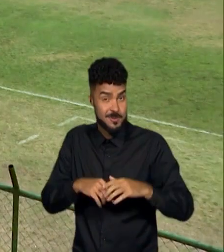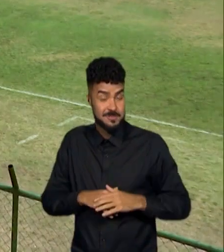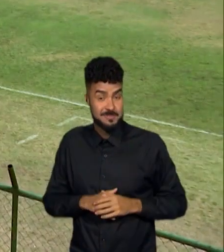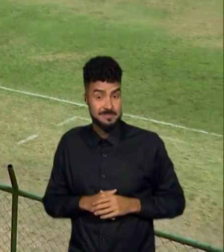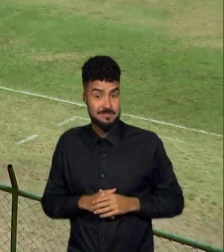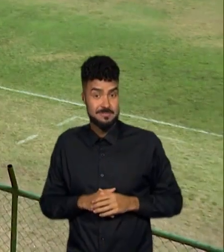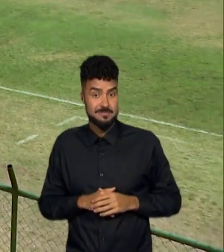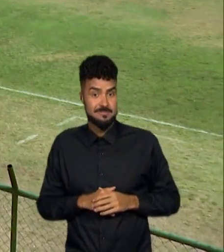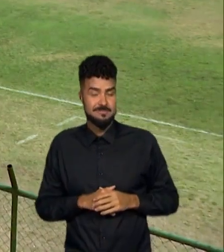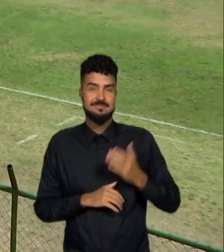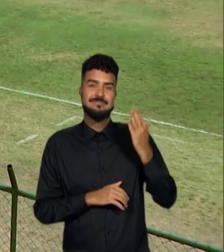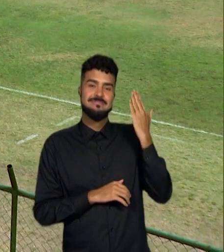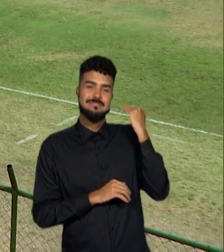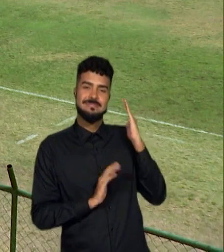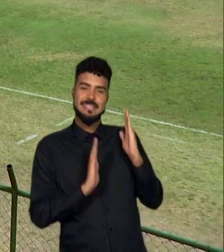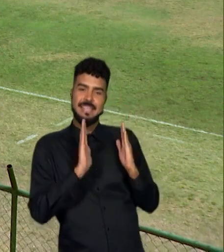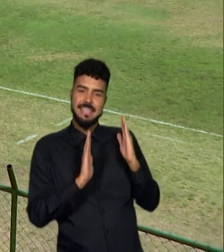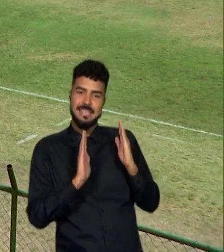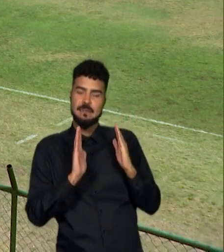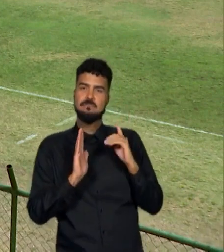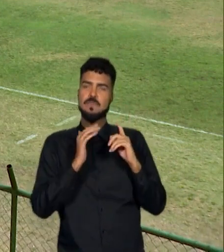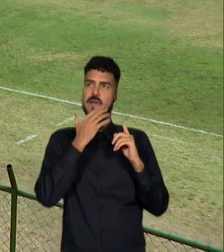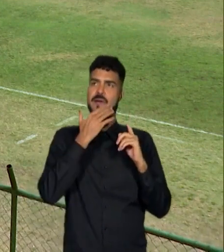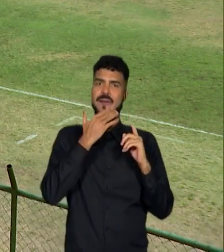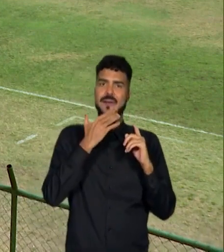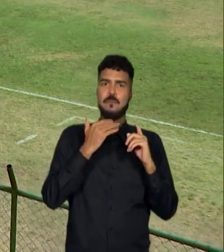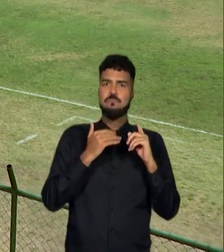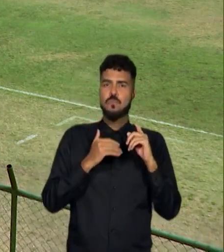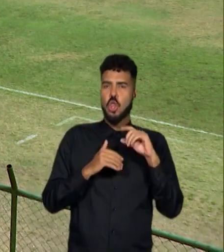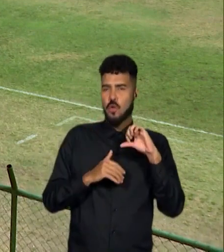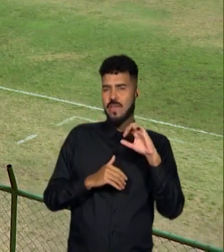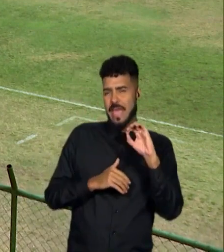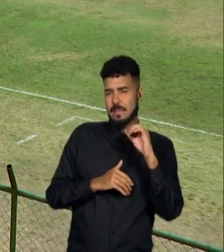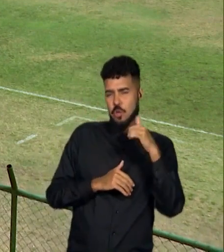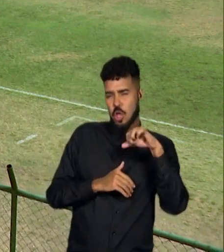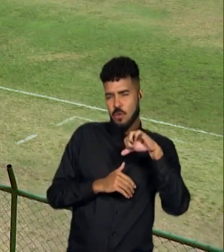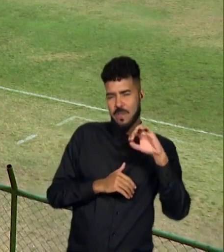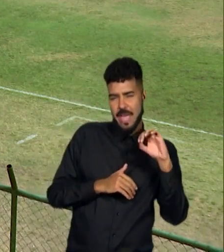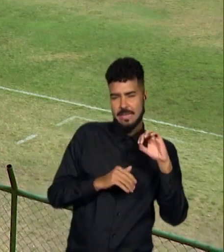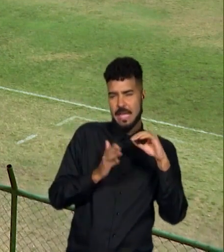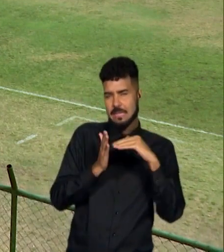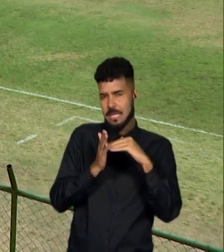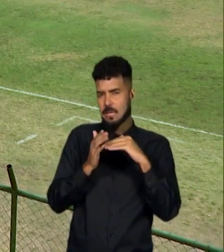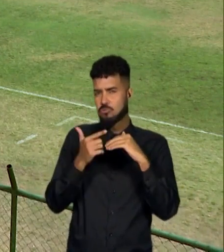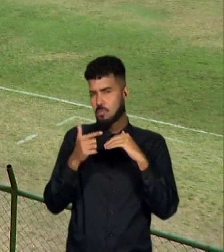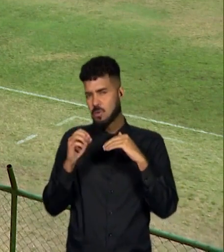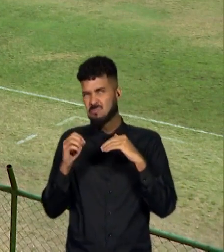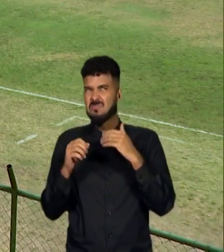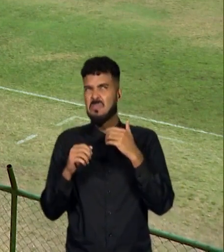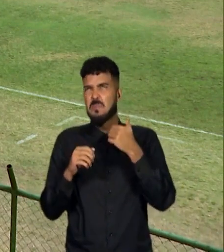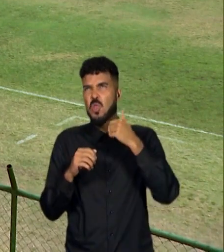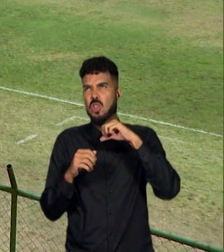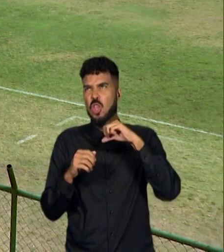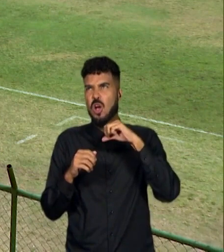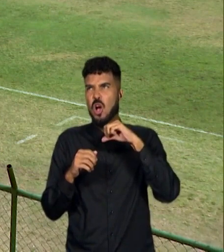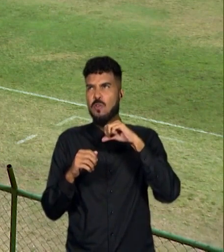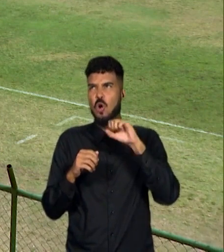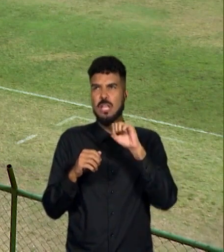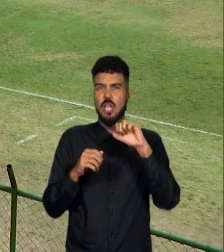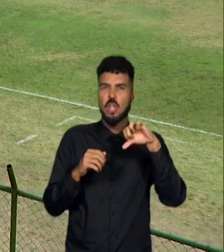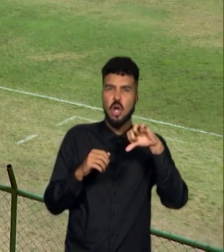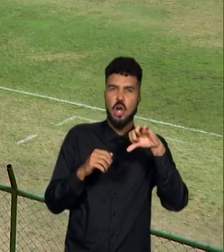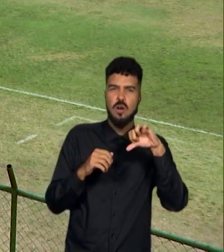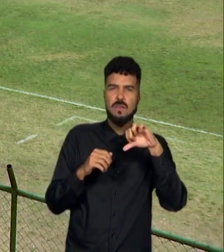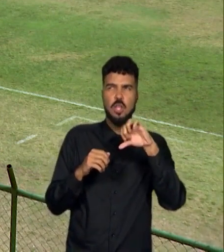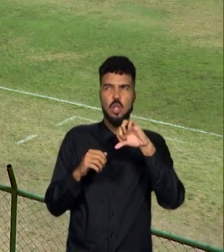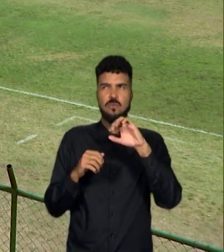Aqui na década de 90, principalmente 89, né,